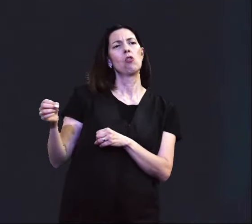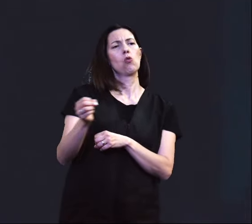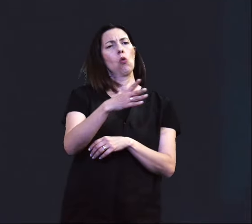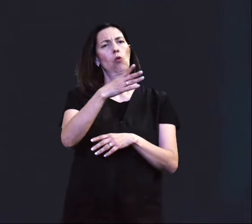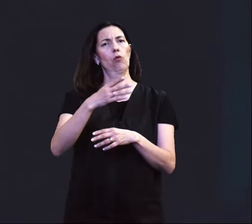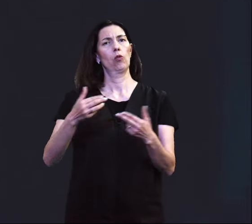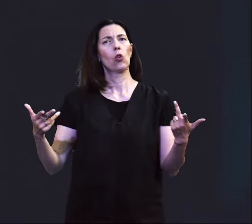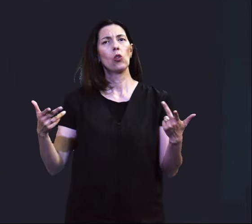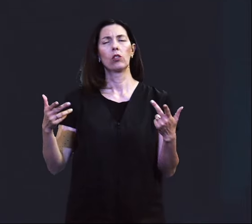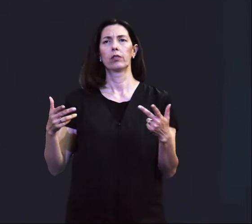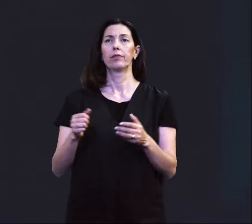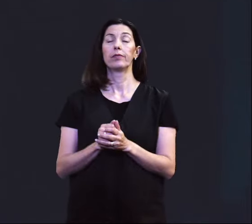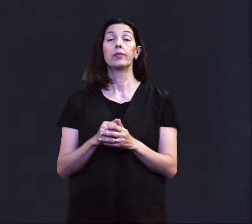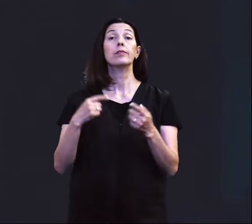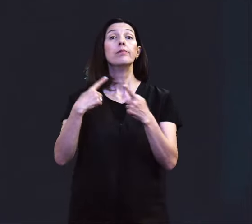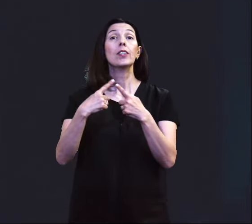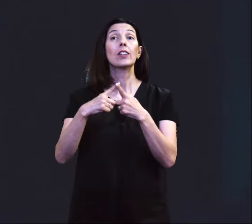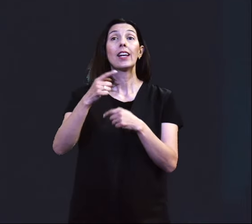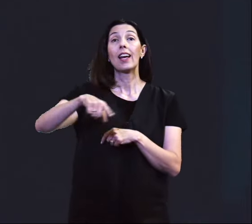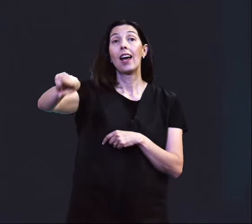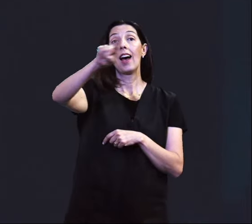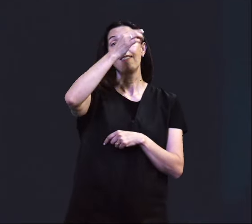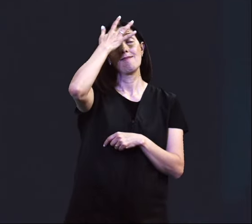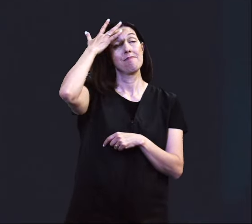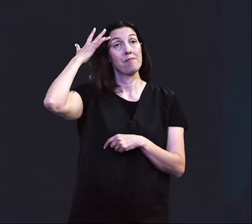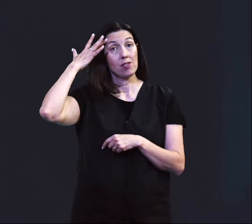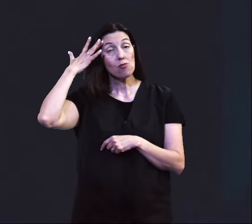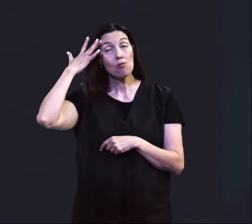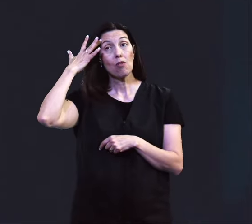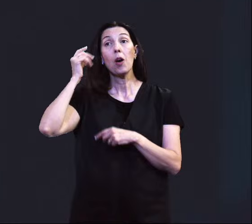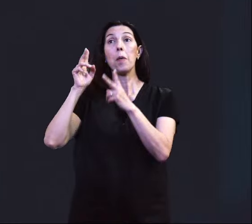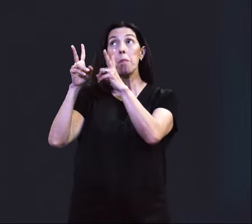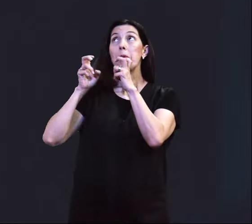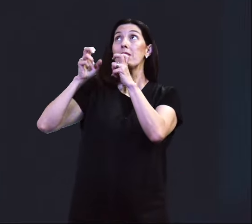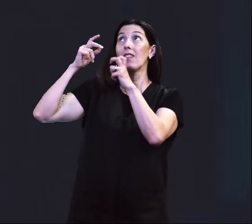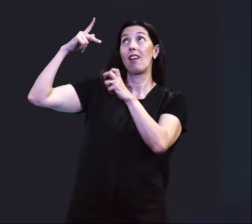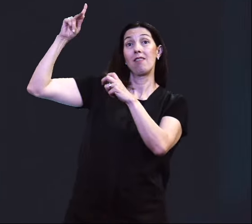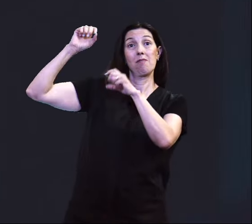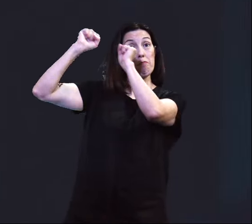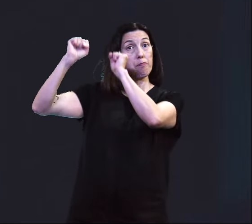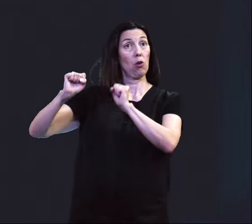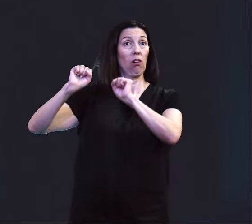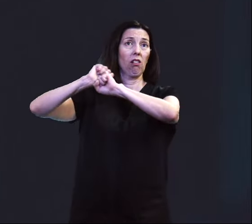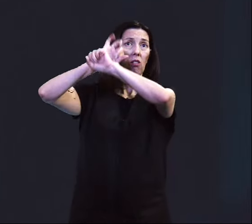Para que as pessoas conheçam a sua glória, o seu poder.